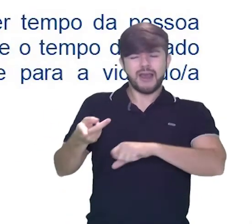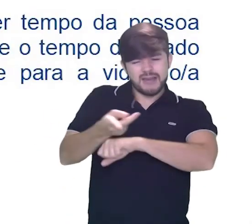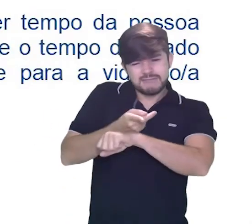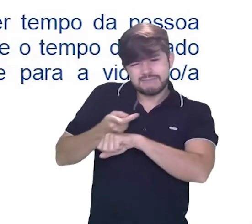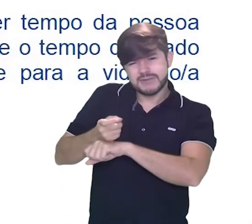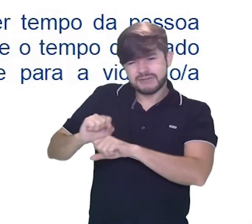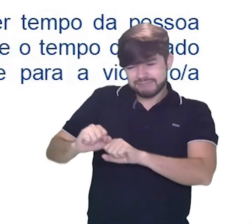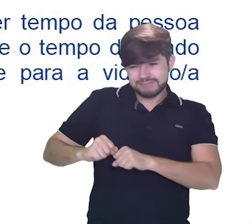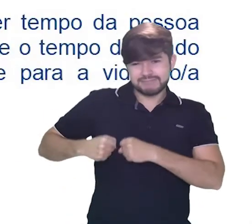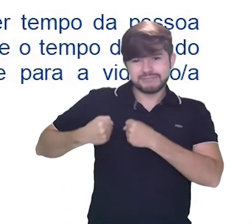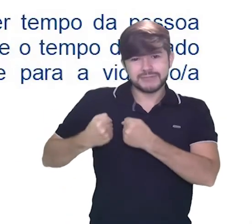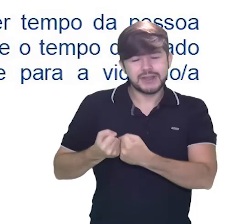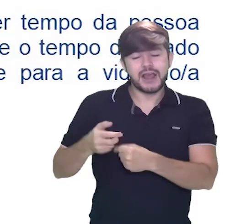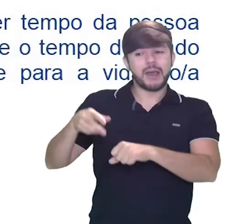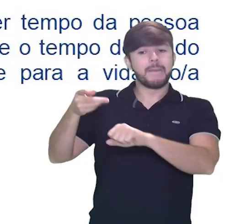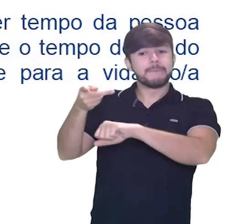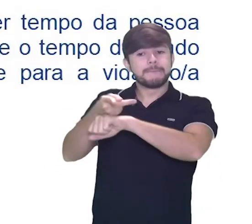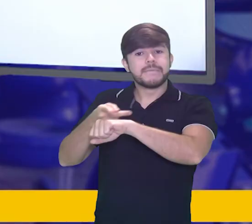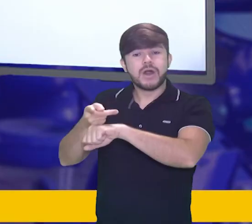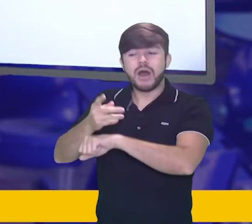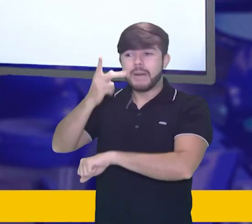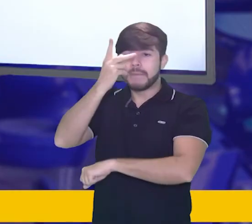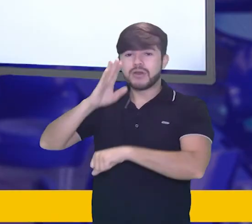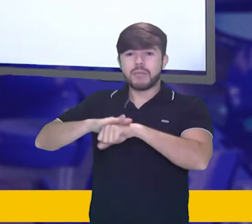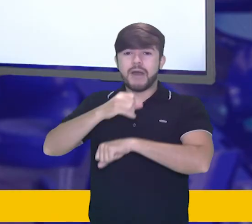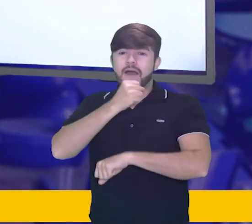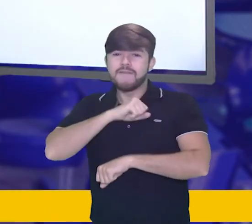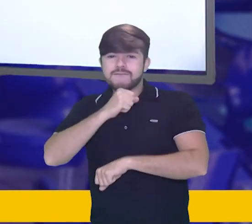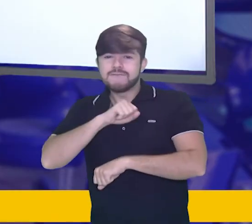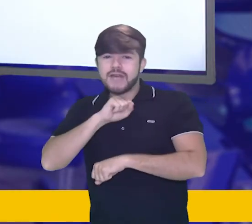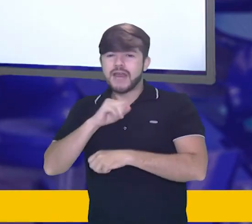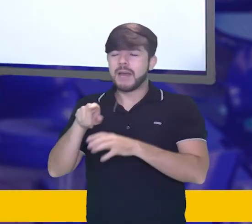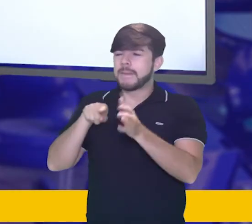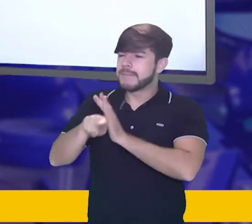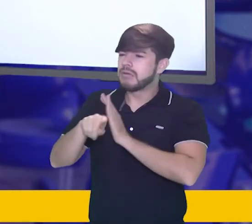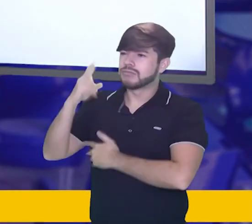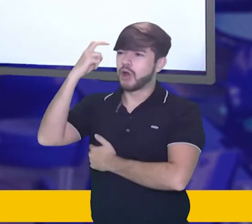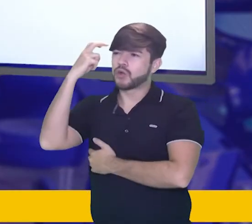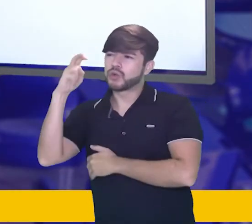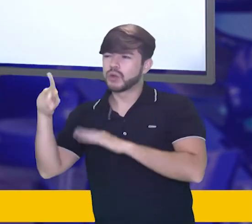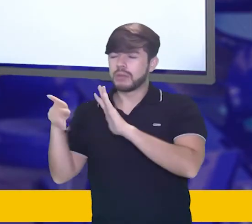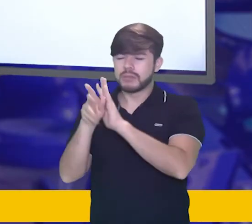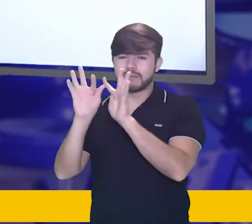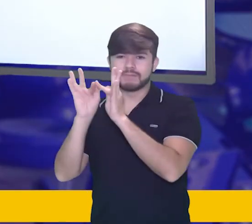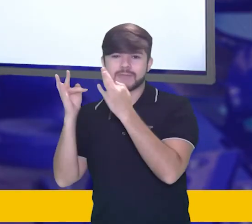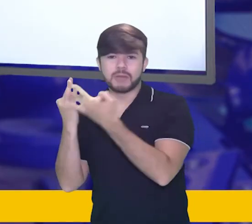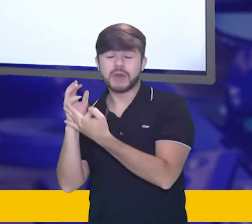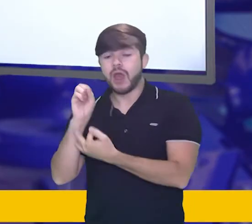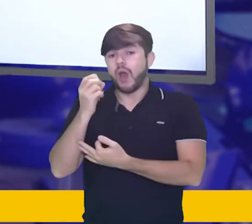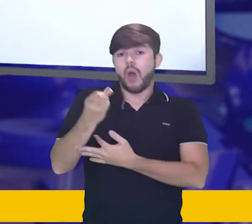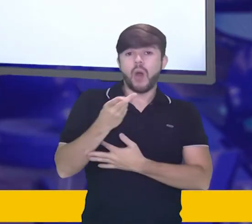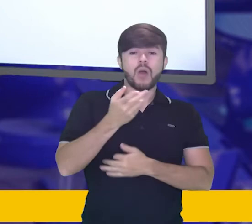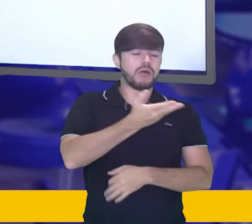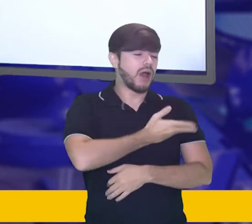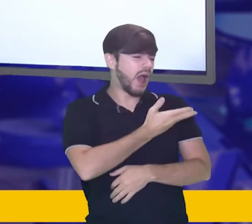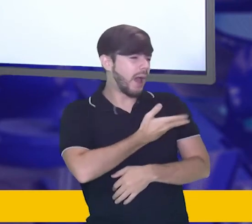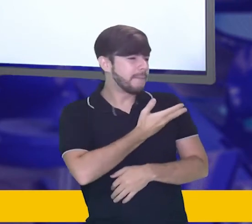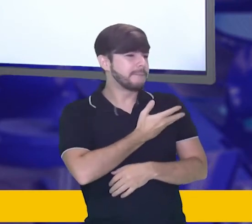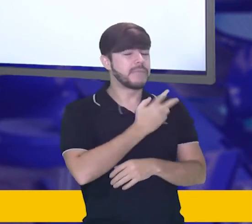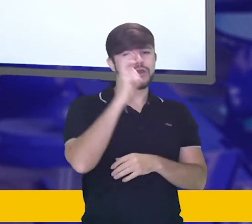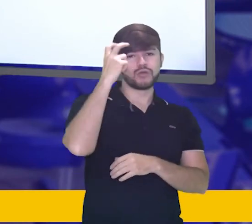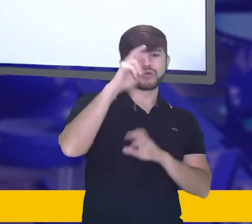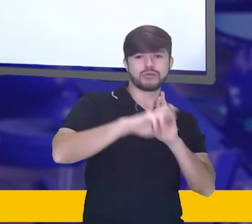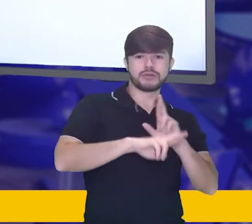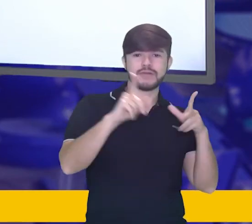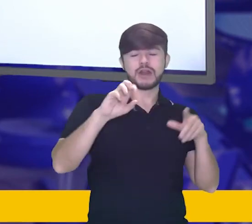com motivação, indo atrás, né, de uma pessoa mais velha de sua família, de uma tradição que sua família segue, ou não, ou atrás de uma pessoa